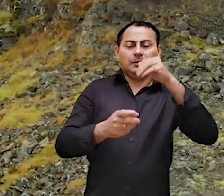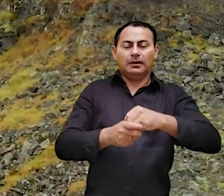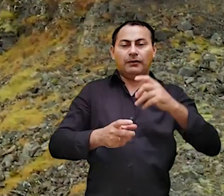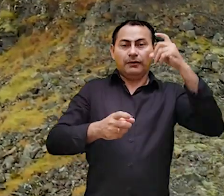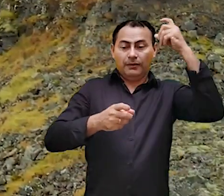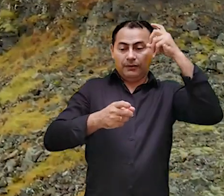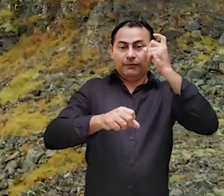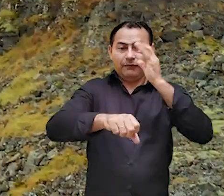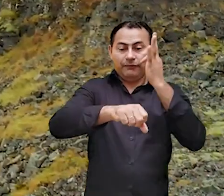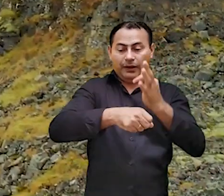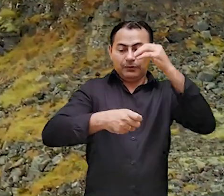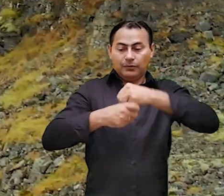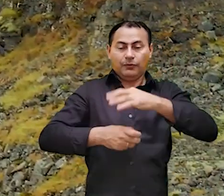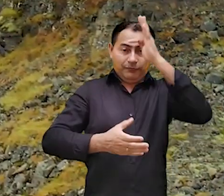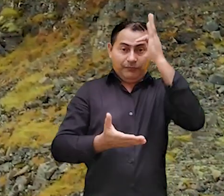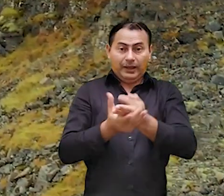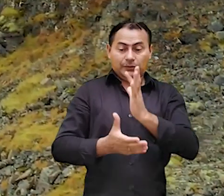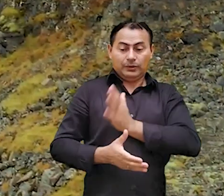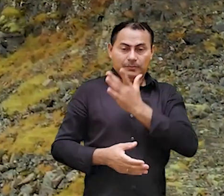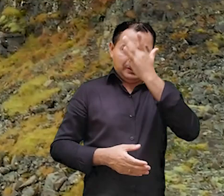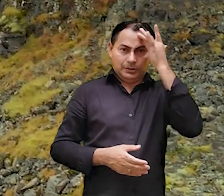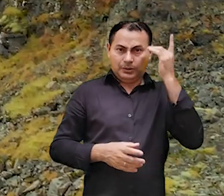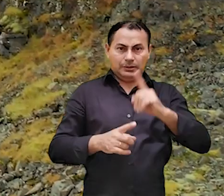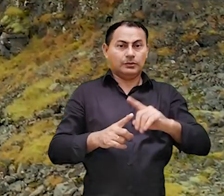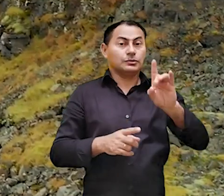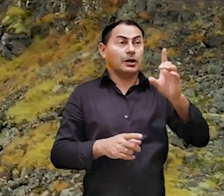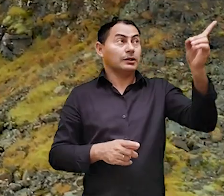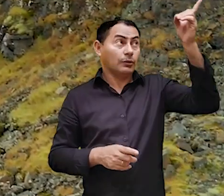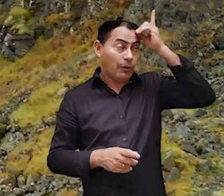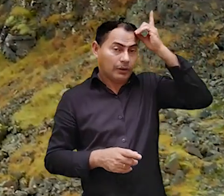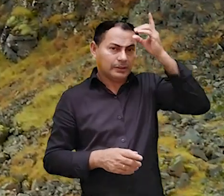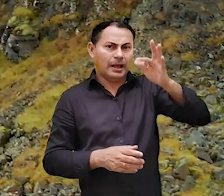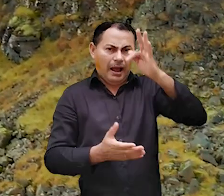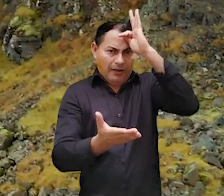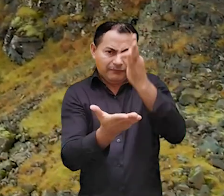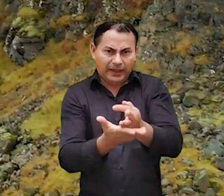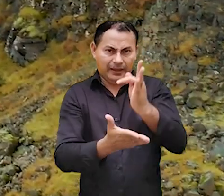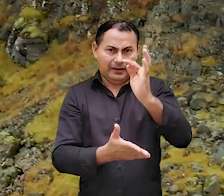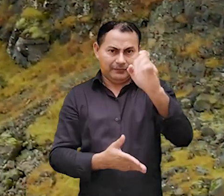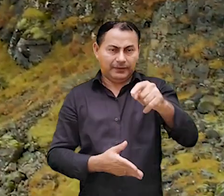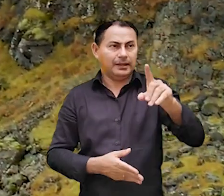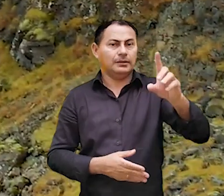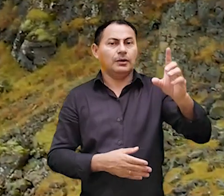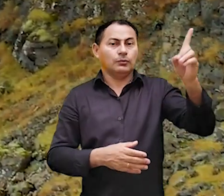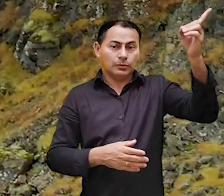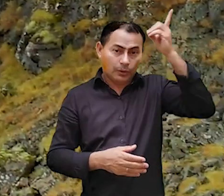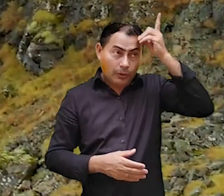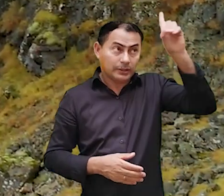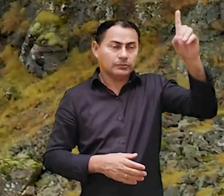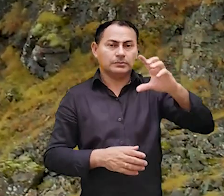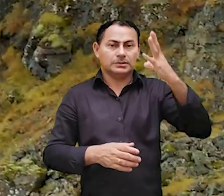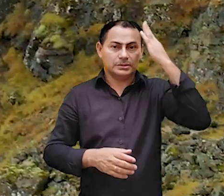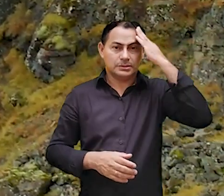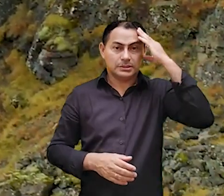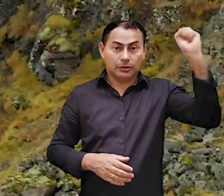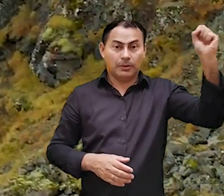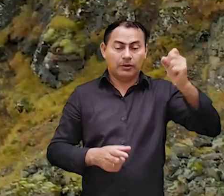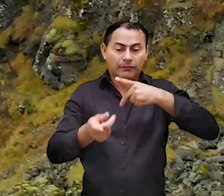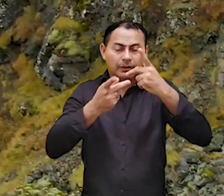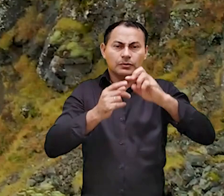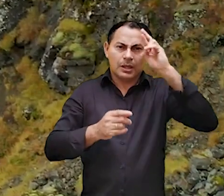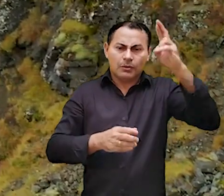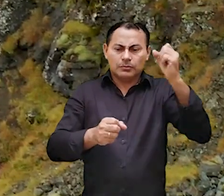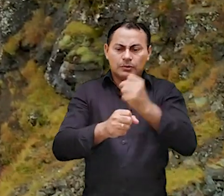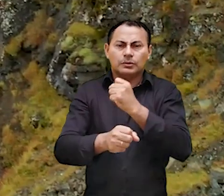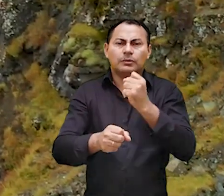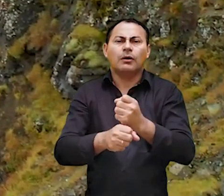nem plantar fé no coração de ninguém. Porque isso é um dom de Deus, a fé é um dom de Deus. É isso que Salomão quer dizer quando afirma: se